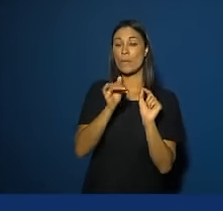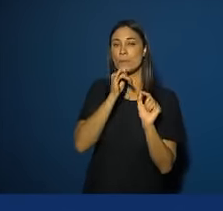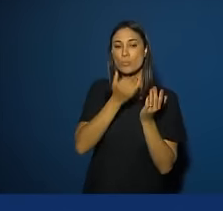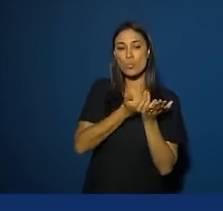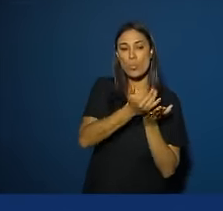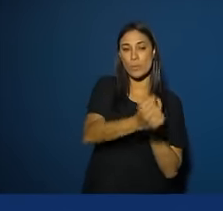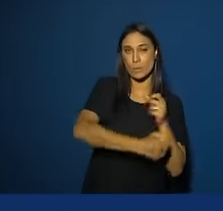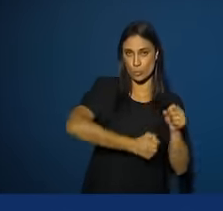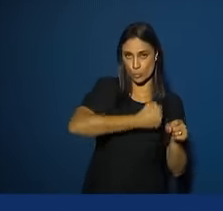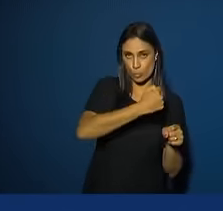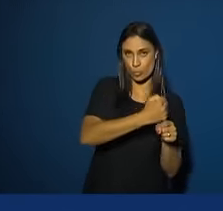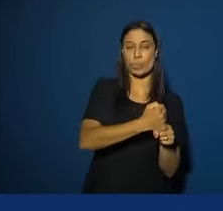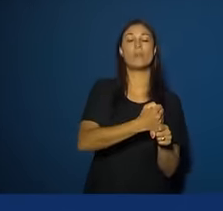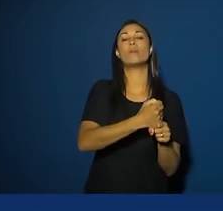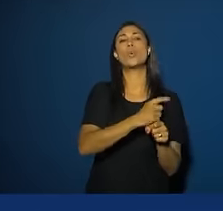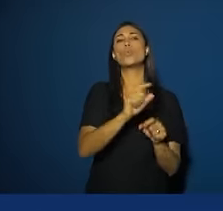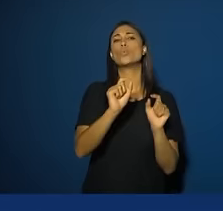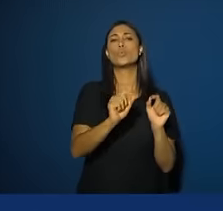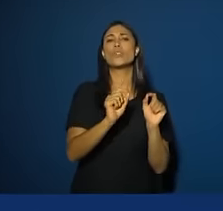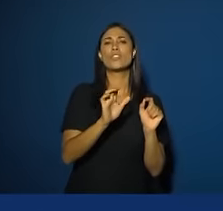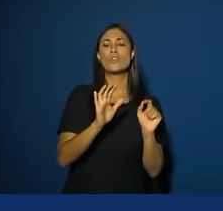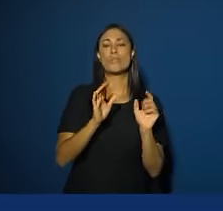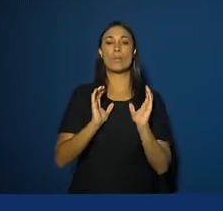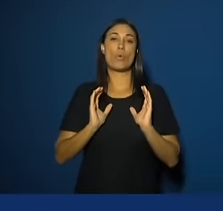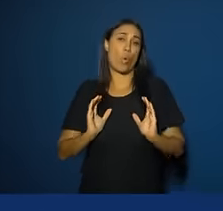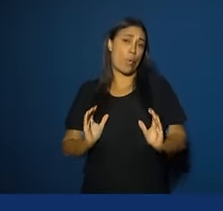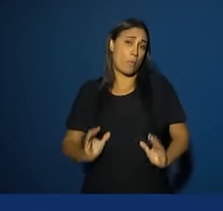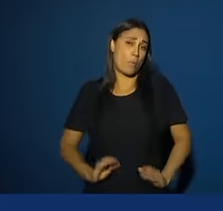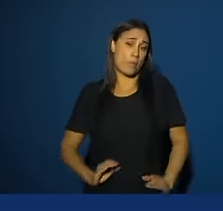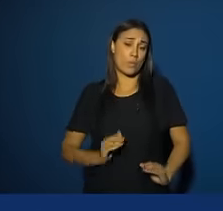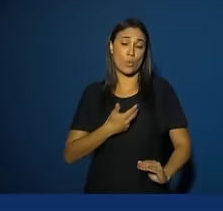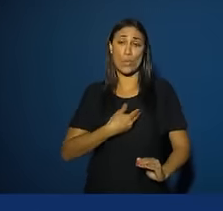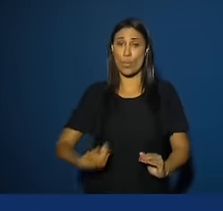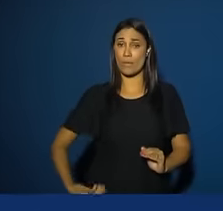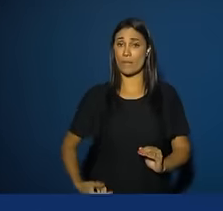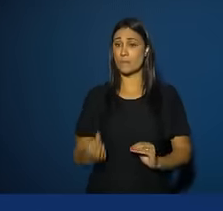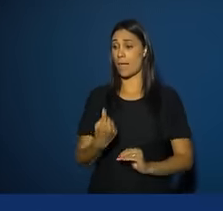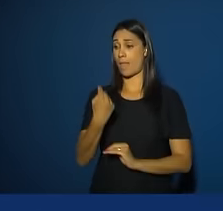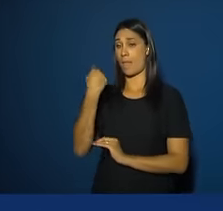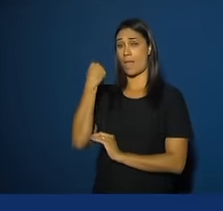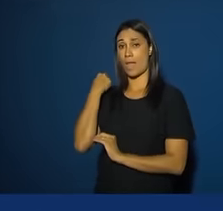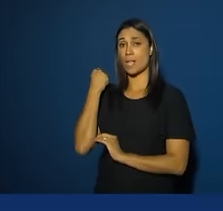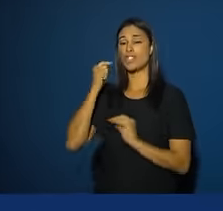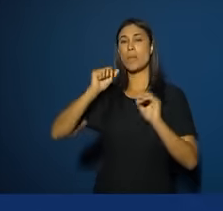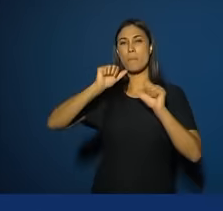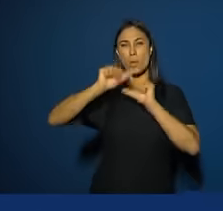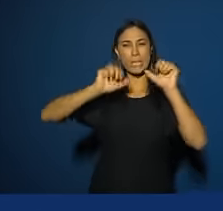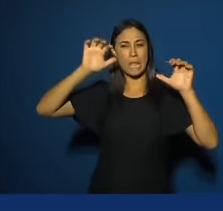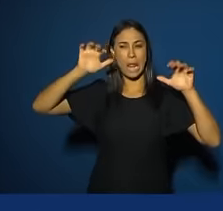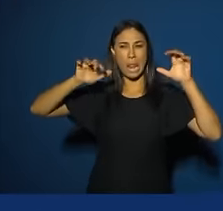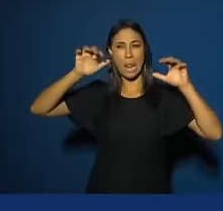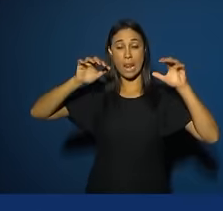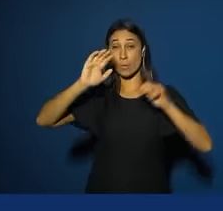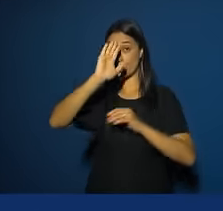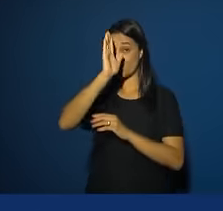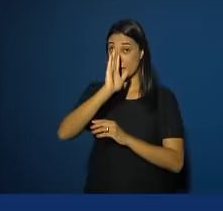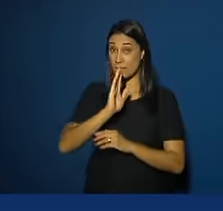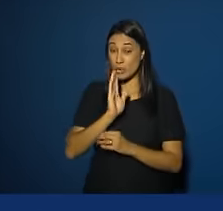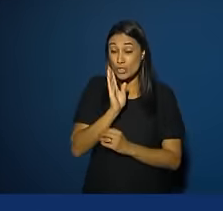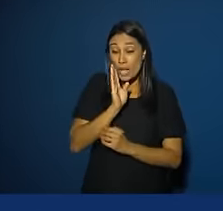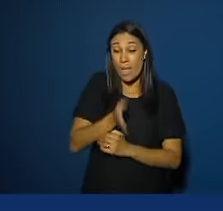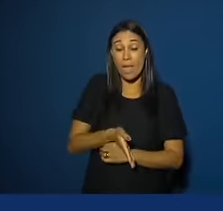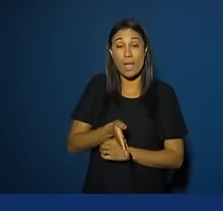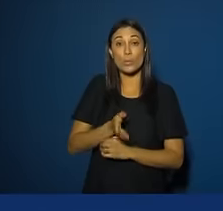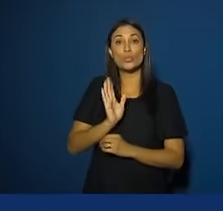no começo do ano em função também do que foi a postura do governo anterior em relação a questões de mudança climática o Brasil imediatamente